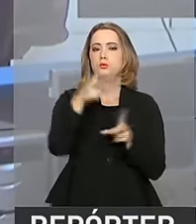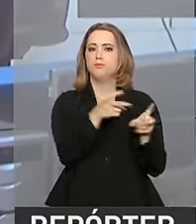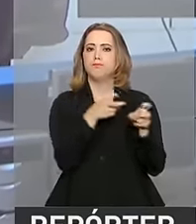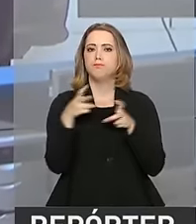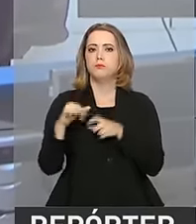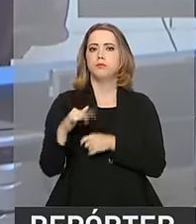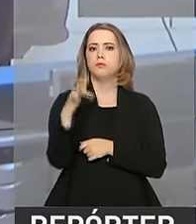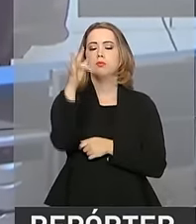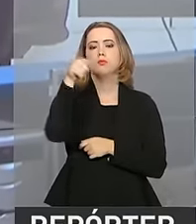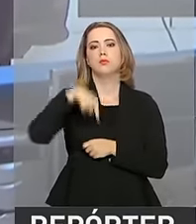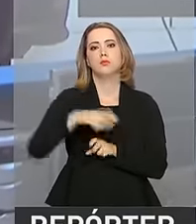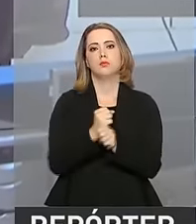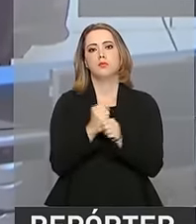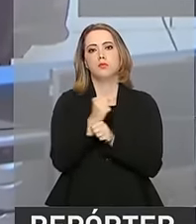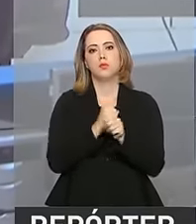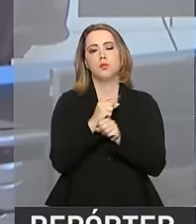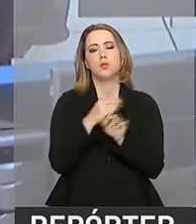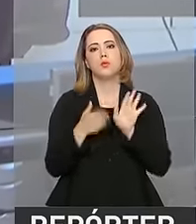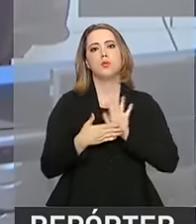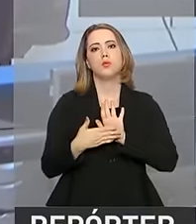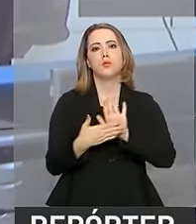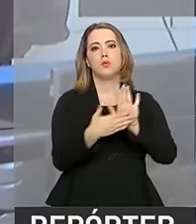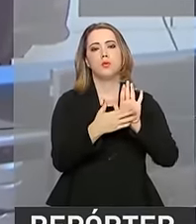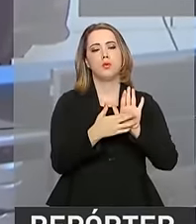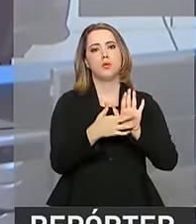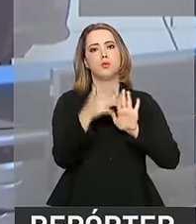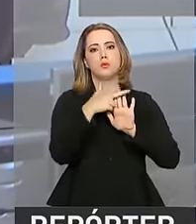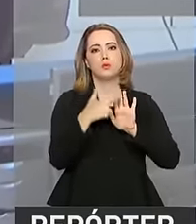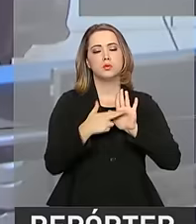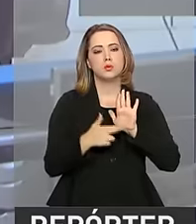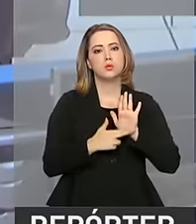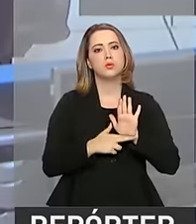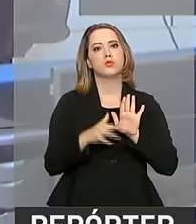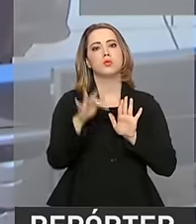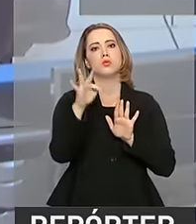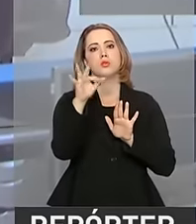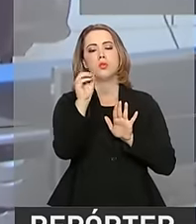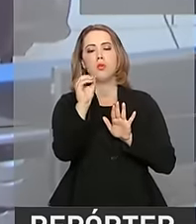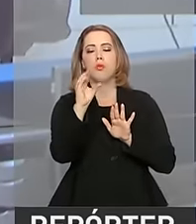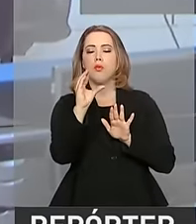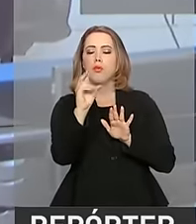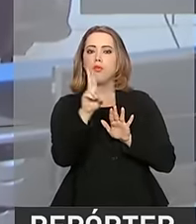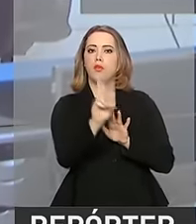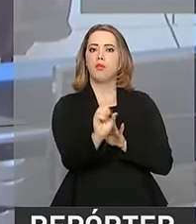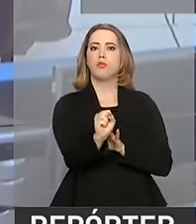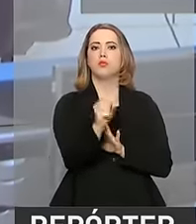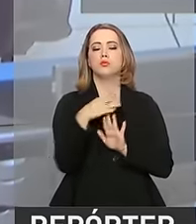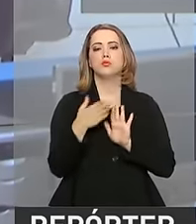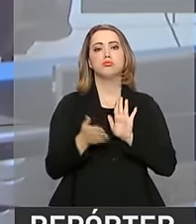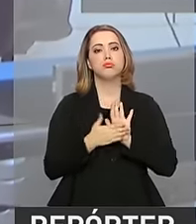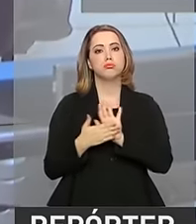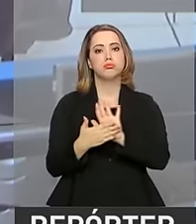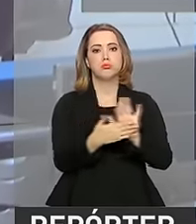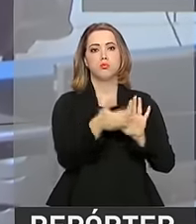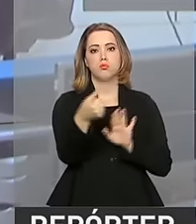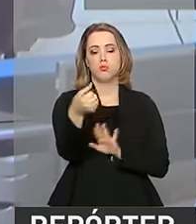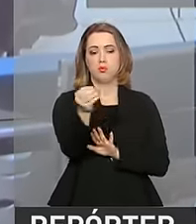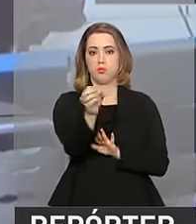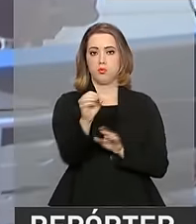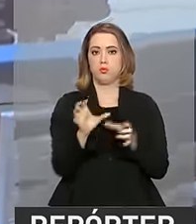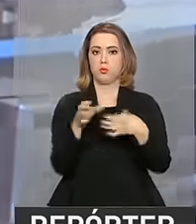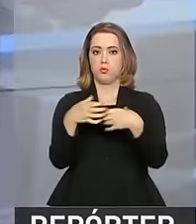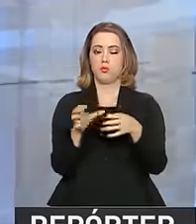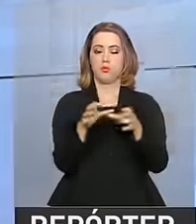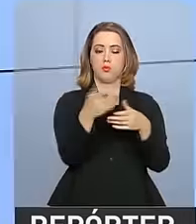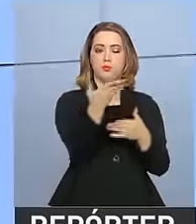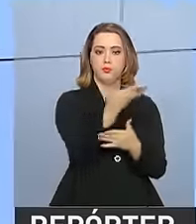deste ano é o que mostra o relatório Fox que é uma pesquisa feita semanalmente pelo banco central com mais de 100 instituições financeiras vamos ver os